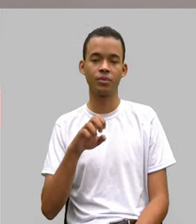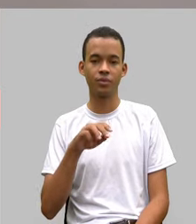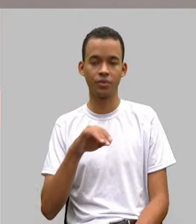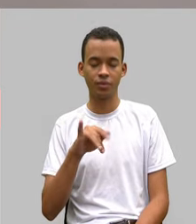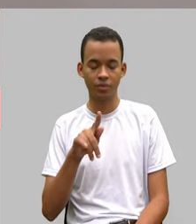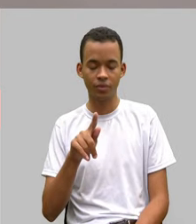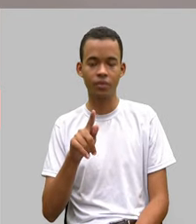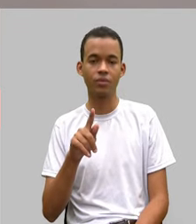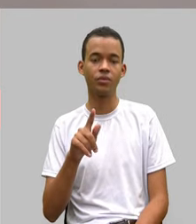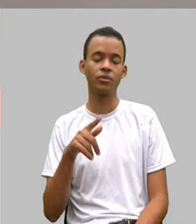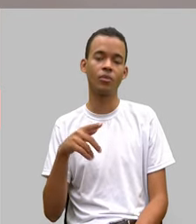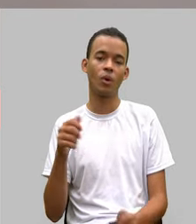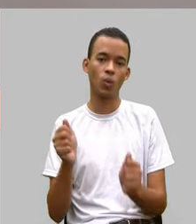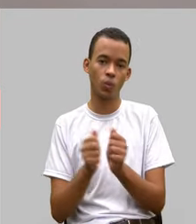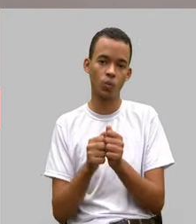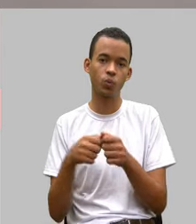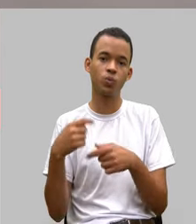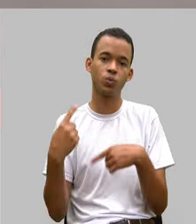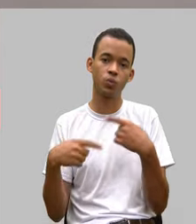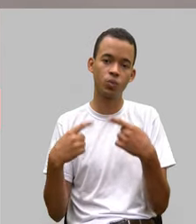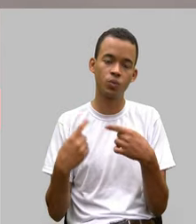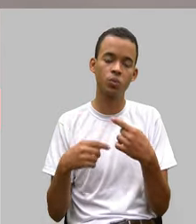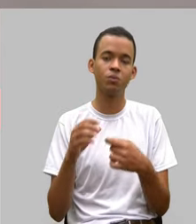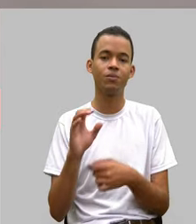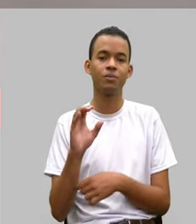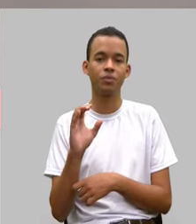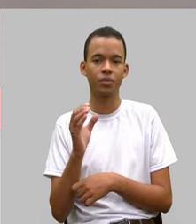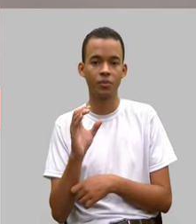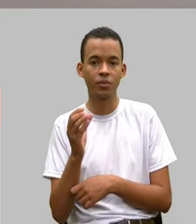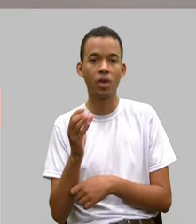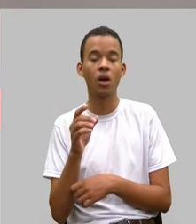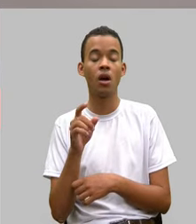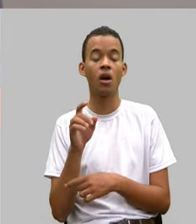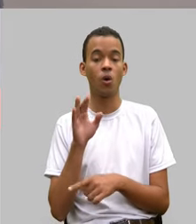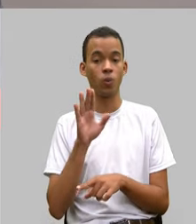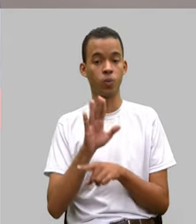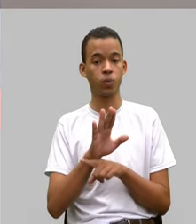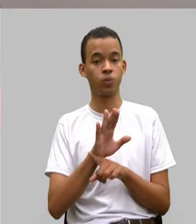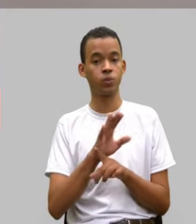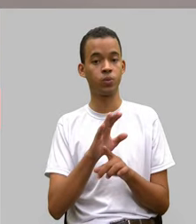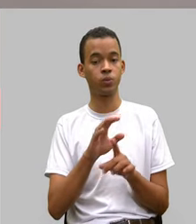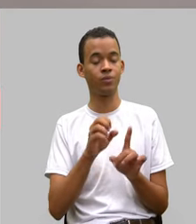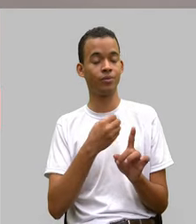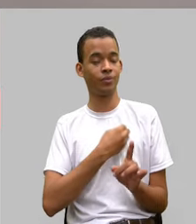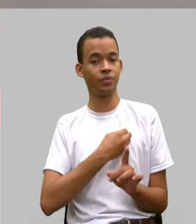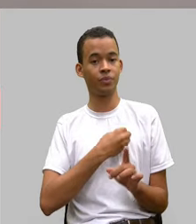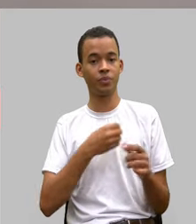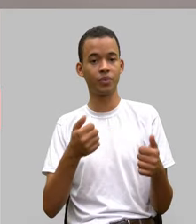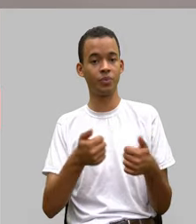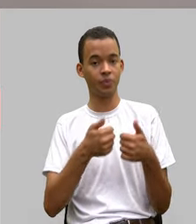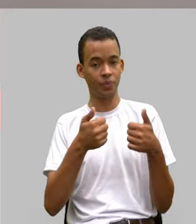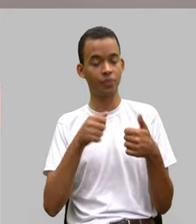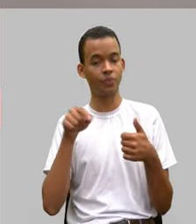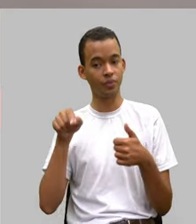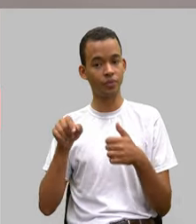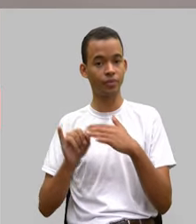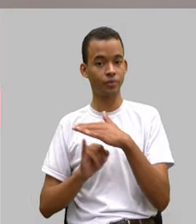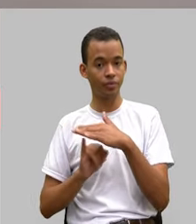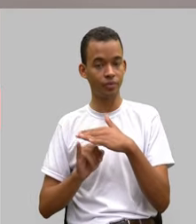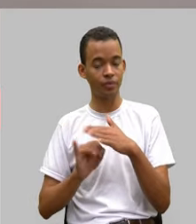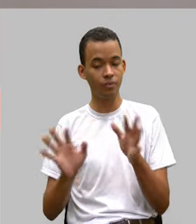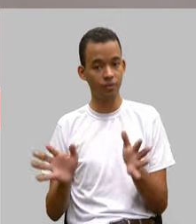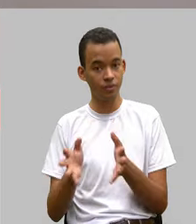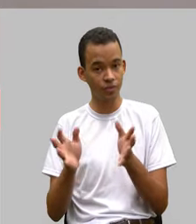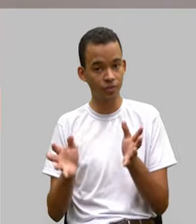ciência e de coisas que podem efetivamente melhorar a vida da população e dizer que a fapemig ela é uma agência de fomento do estado que tem como